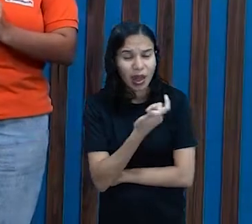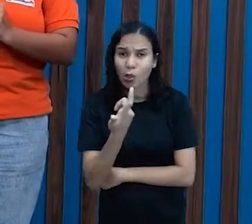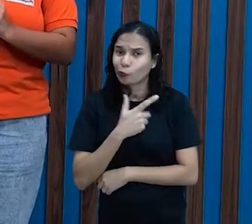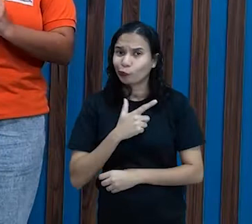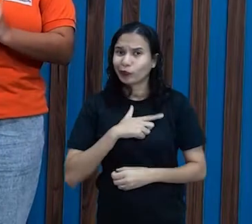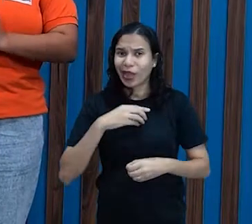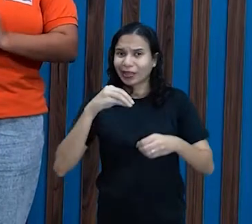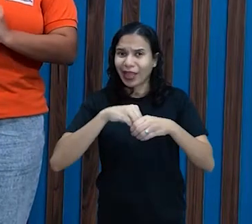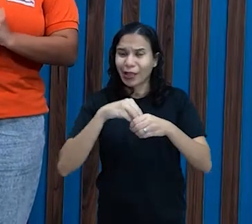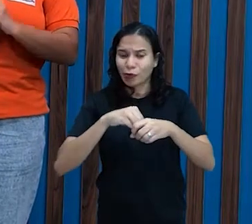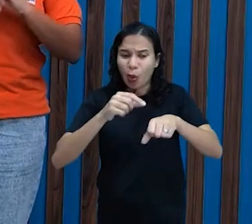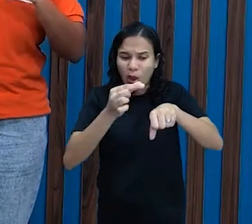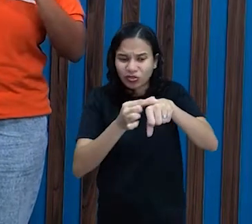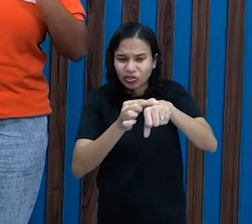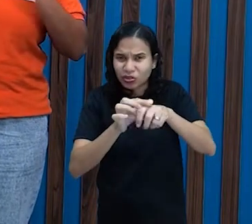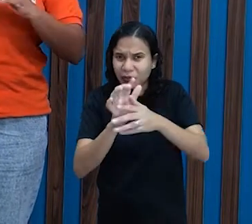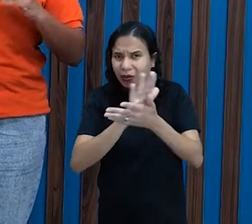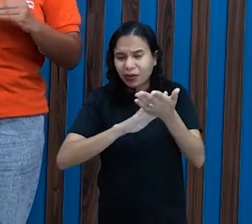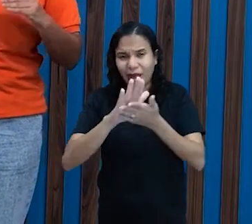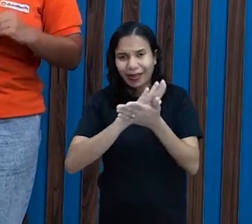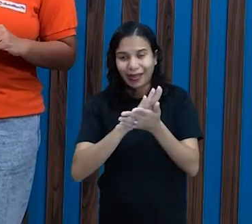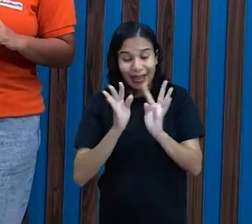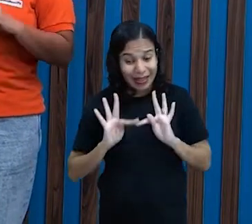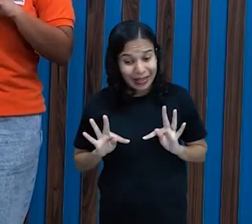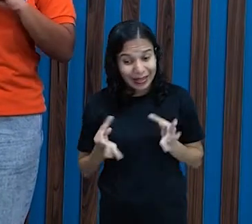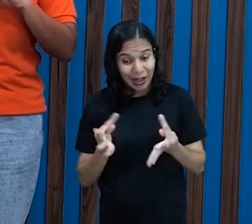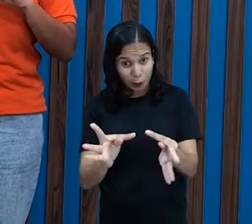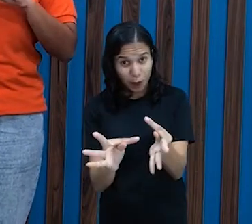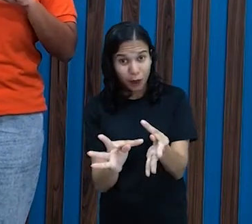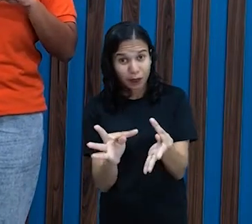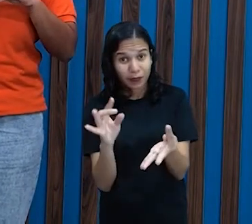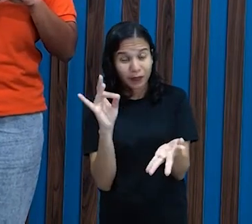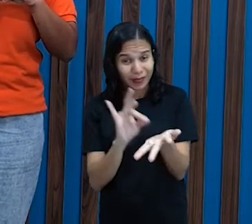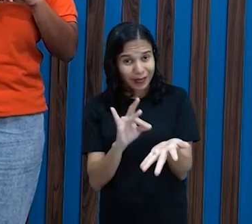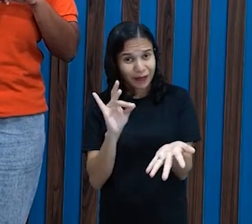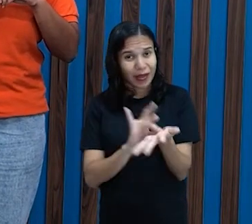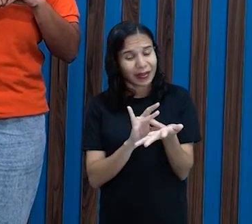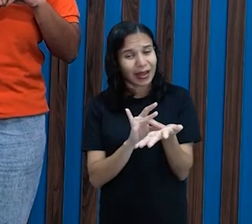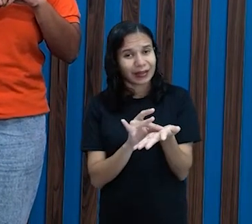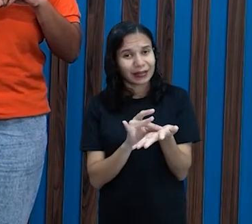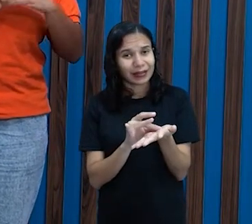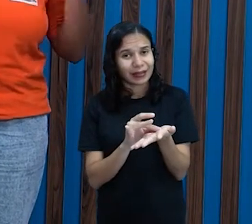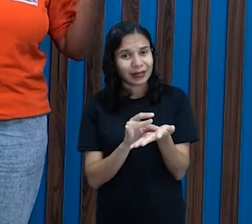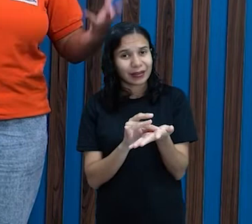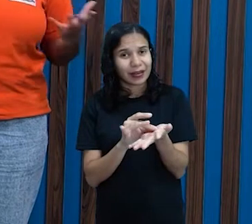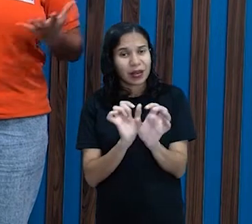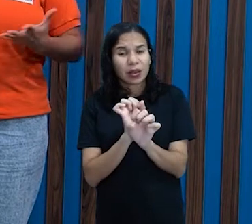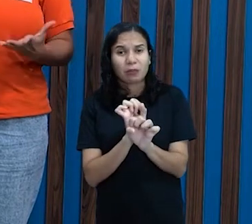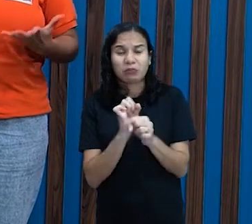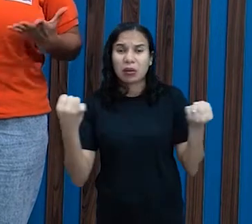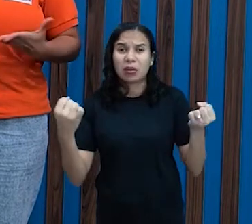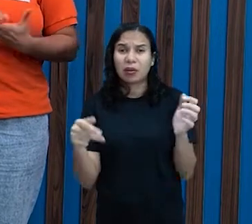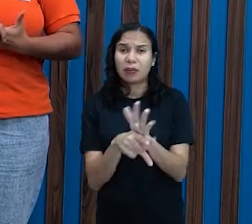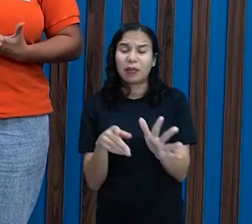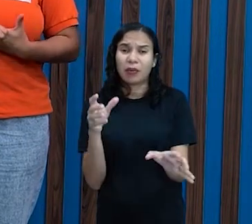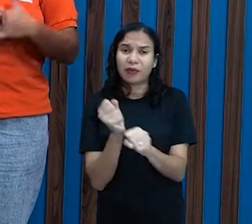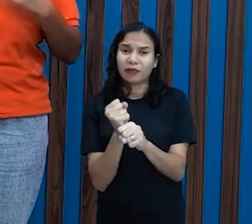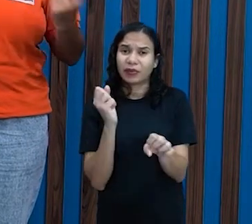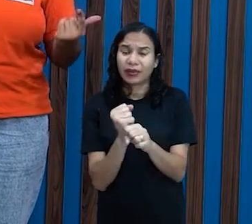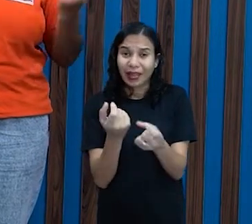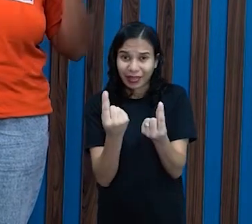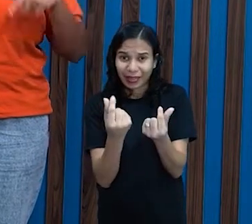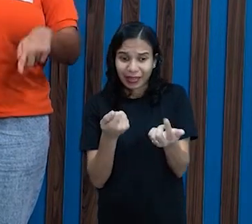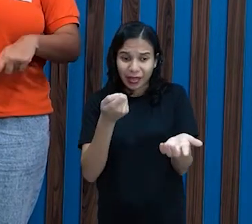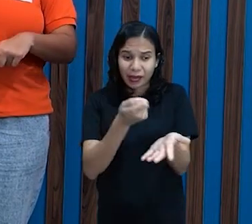microchip. Uma tecnologia dessa é praticamente inviável financeiramente também,